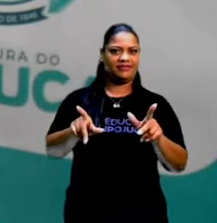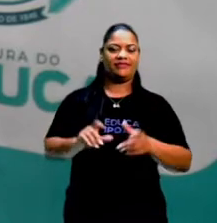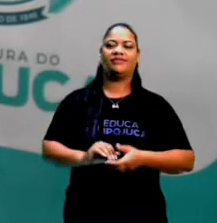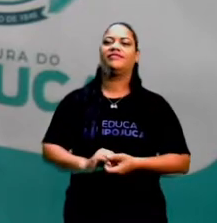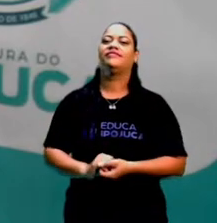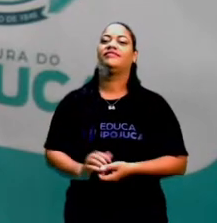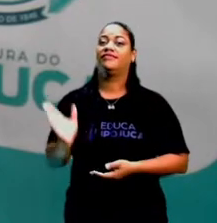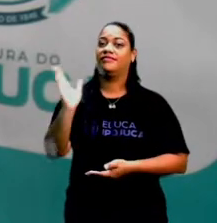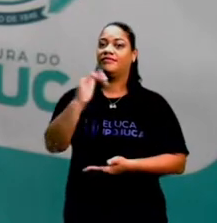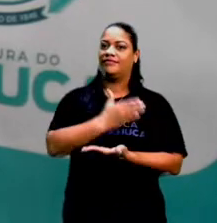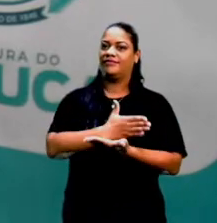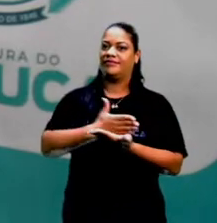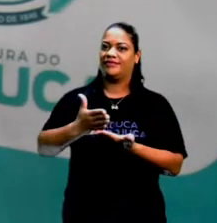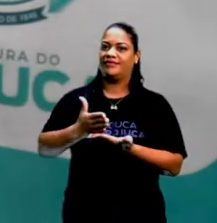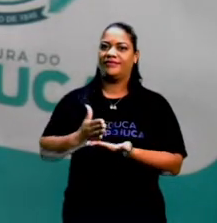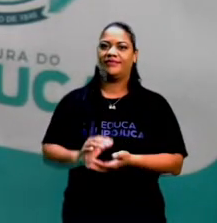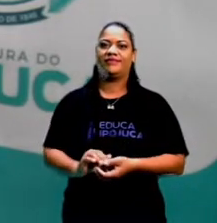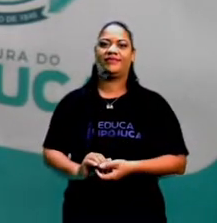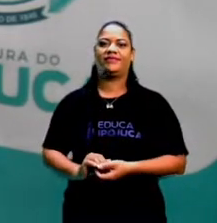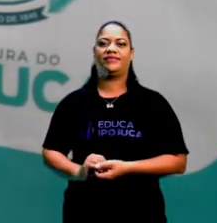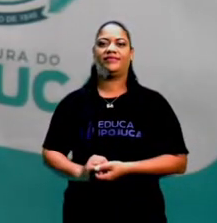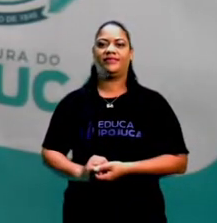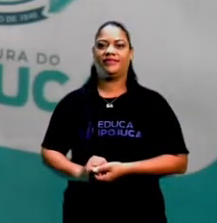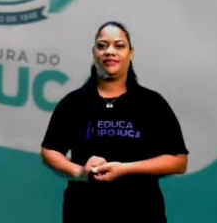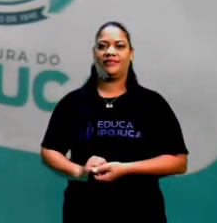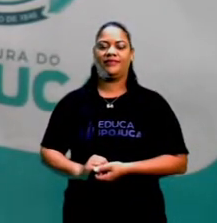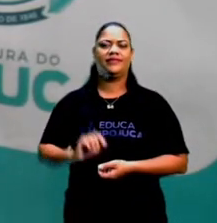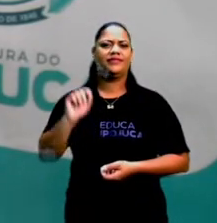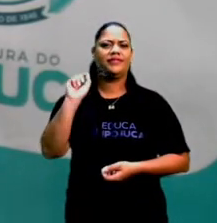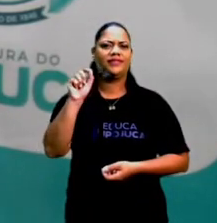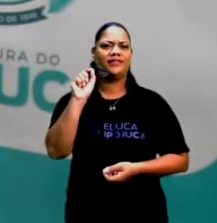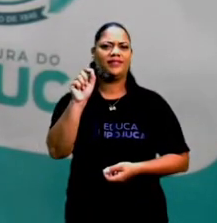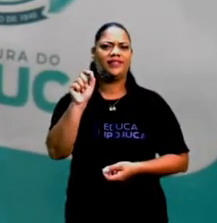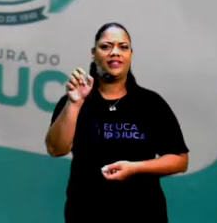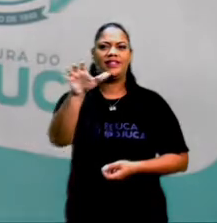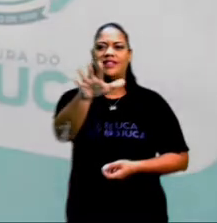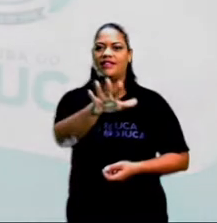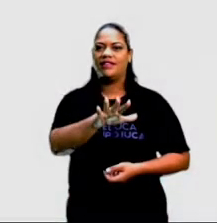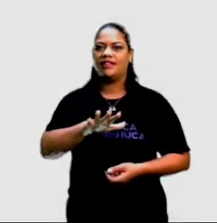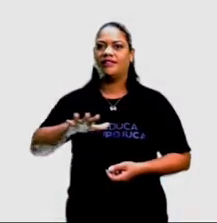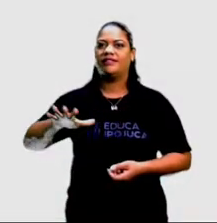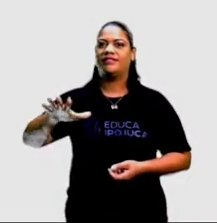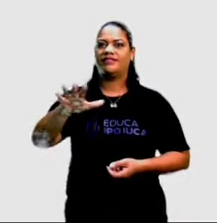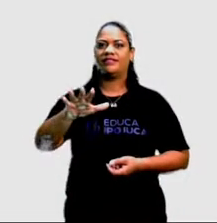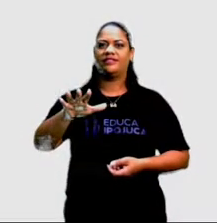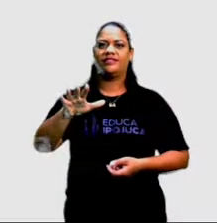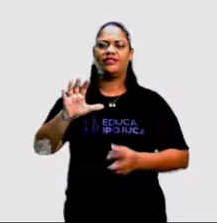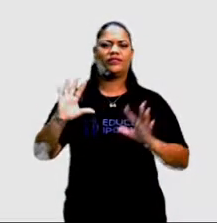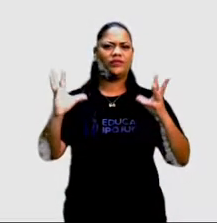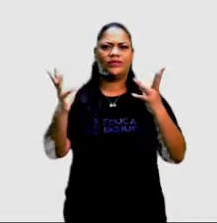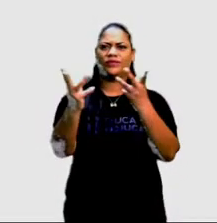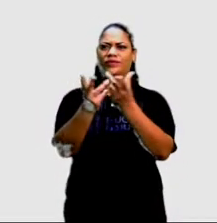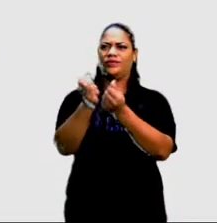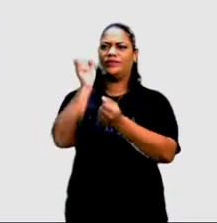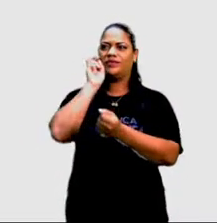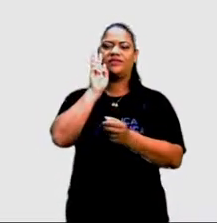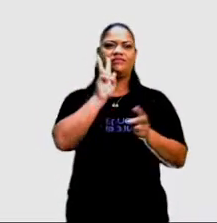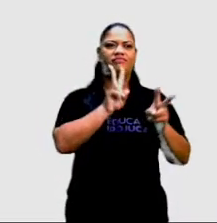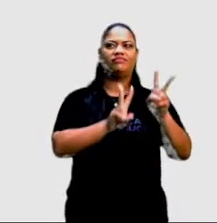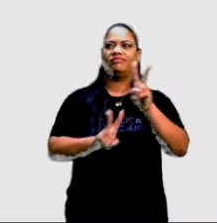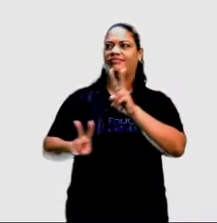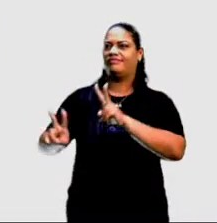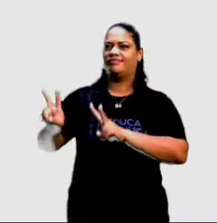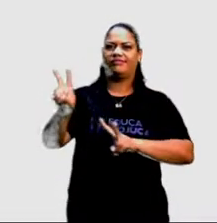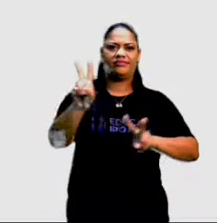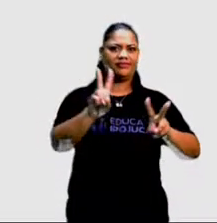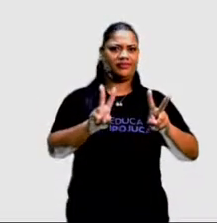para a nossa aula? Vamos lá! O que é paisagem? Tudo que a gente vê ao nosso redor,